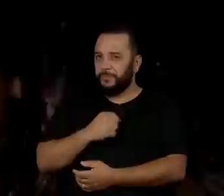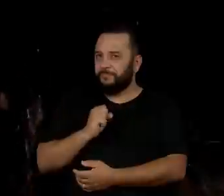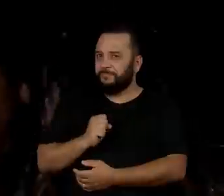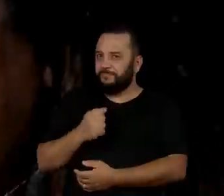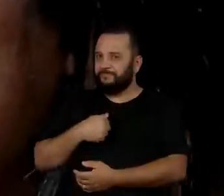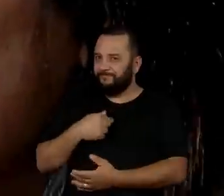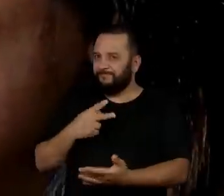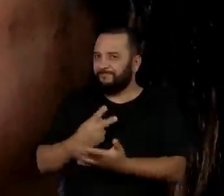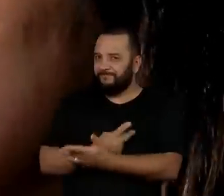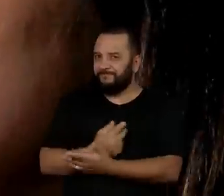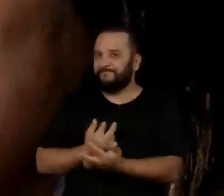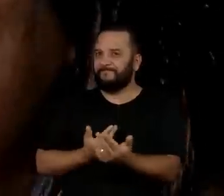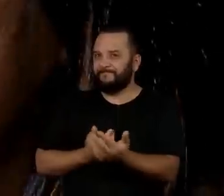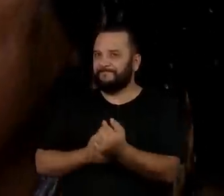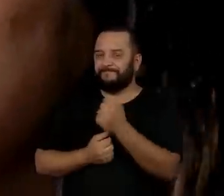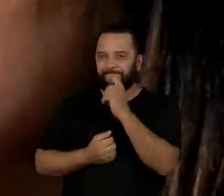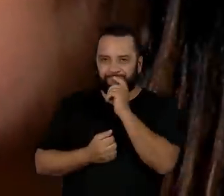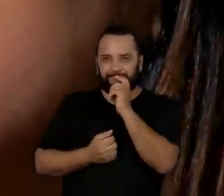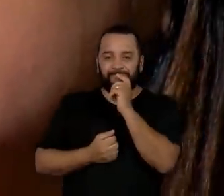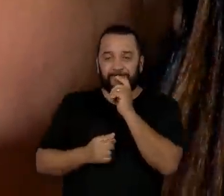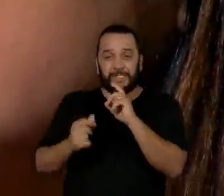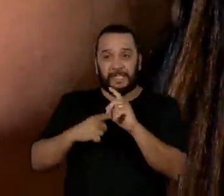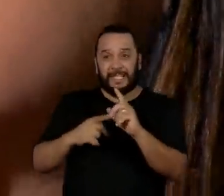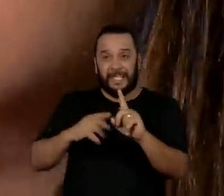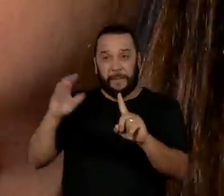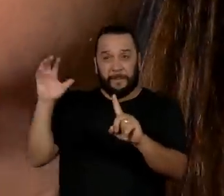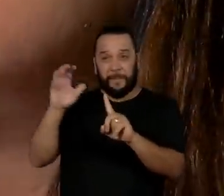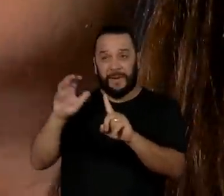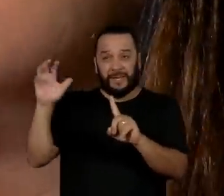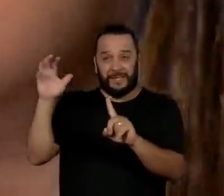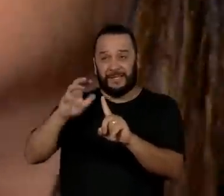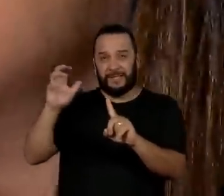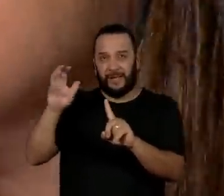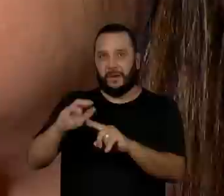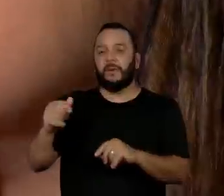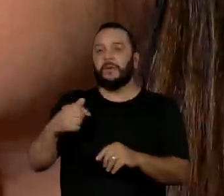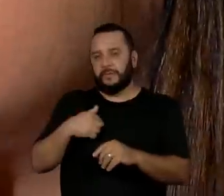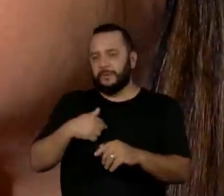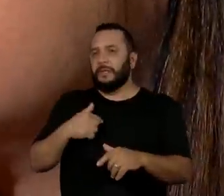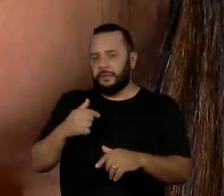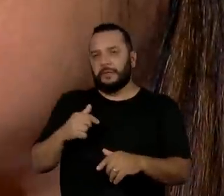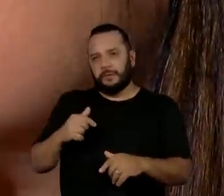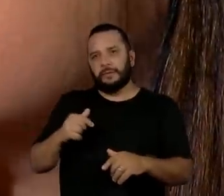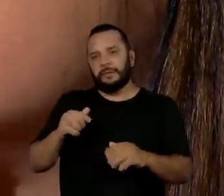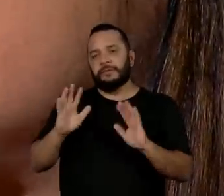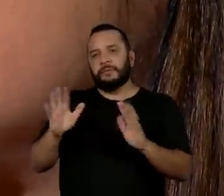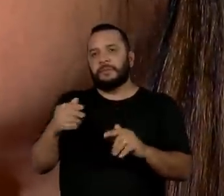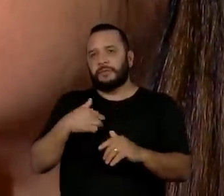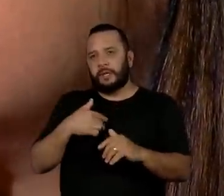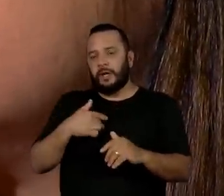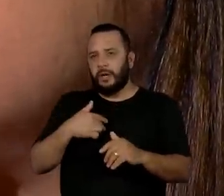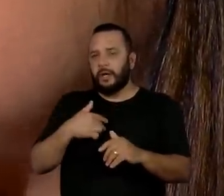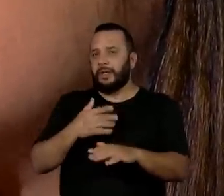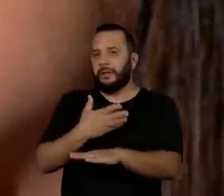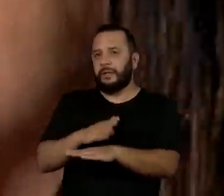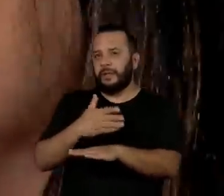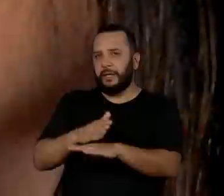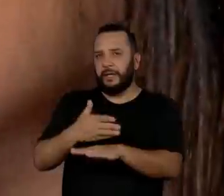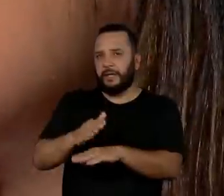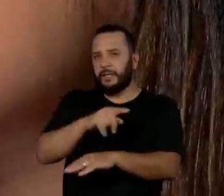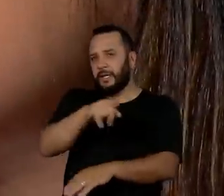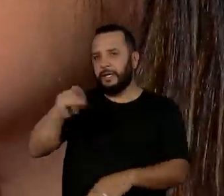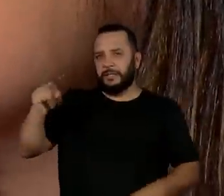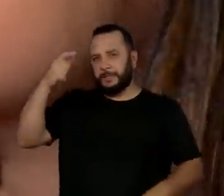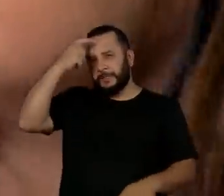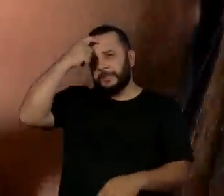errando naquele momento uma pressão e trabalhar Inteligência Emocional das pessoas né você tem que ter